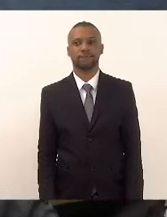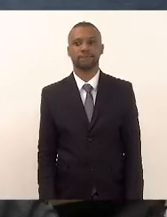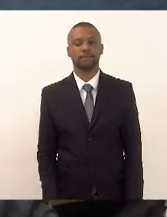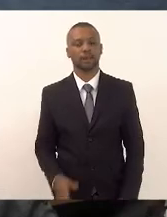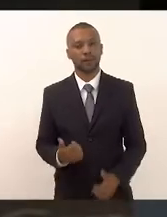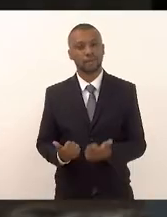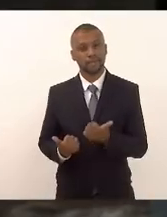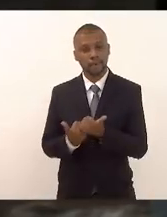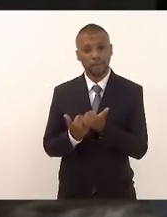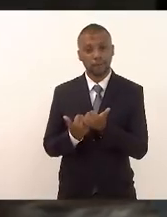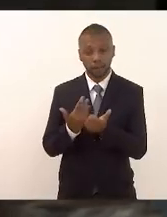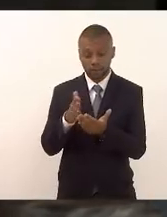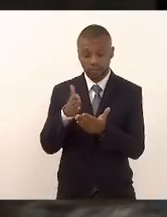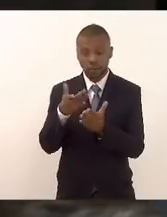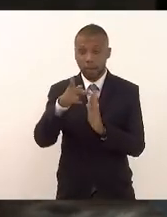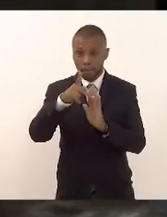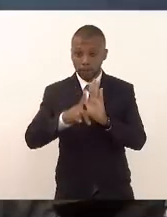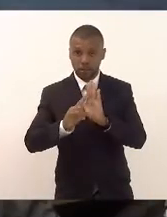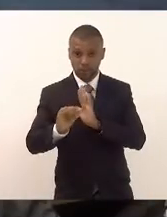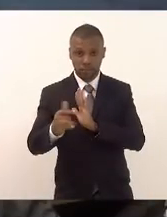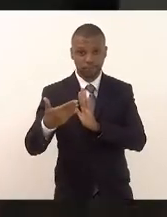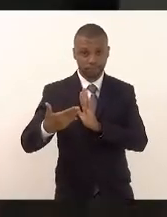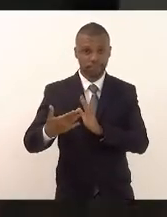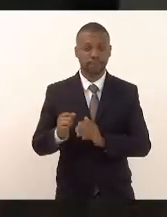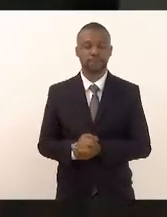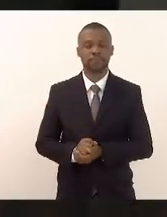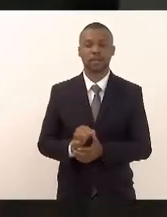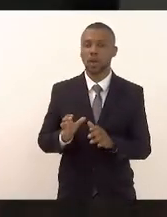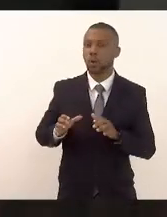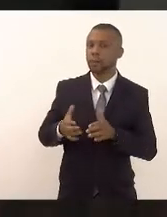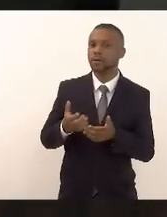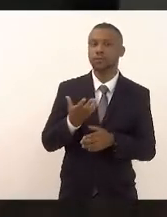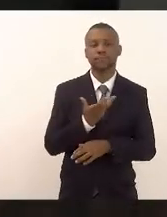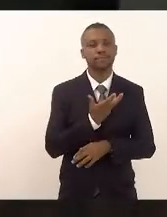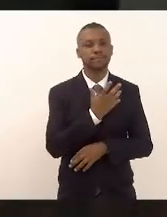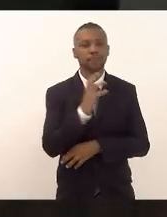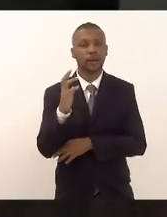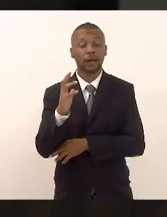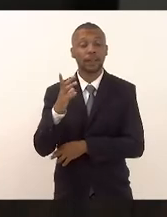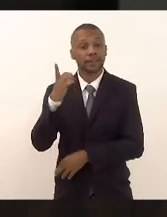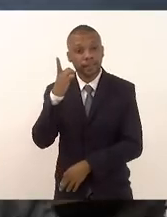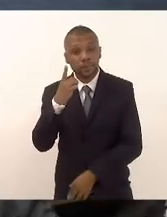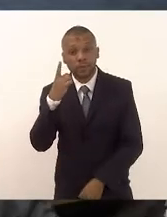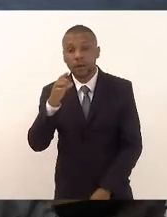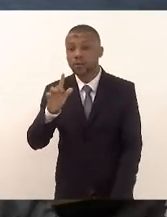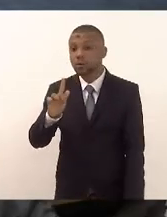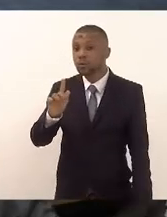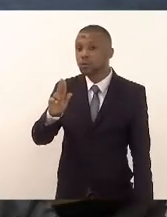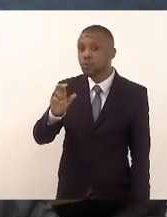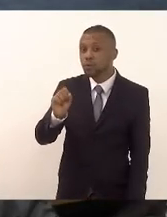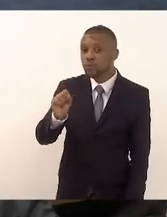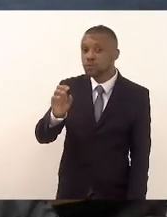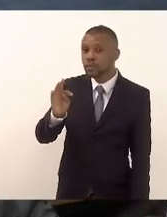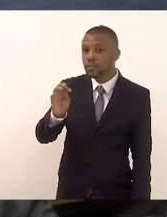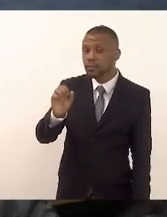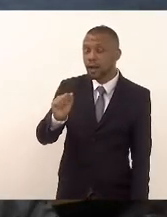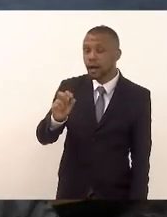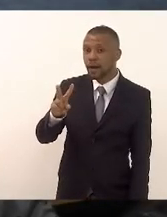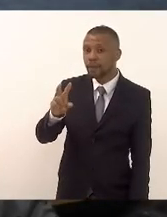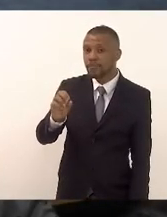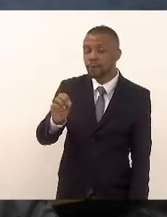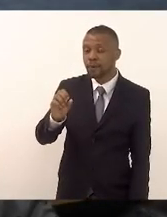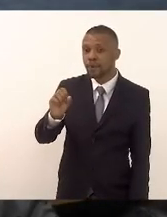Favorável à tramitação, senhor presidente. Pela Comissão de Meio Ambiente, deputado Gustavo Schmidt. Deputado Gustavo Schmidt.